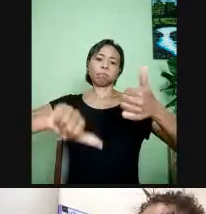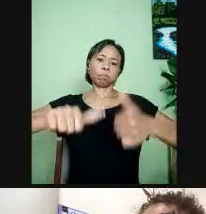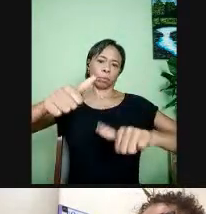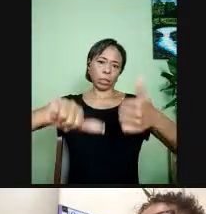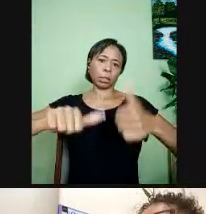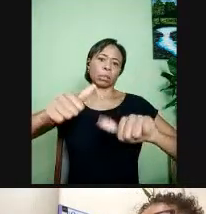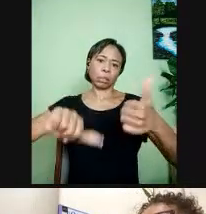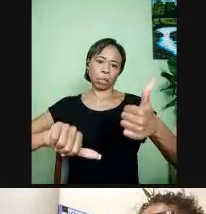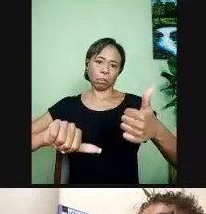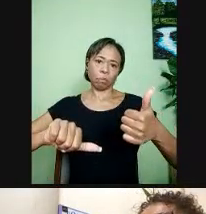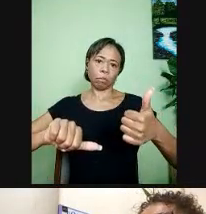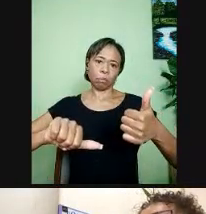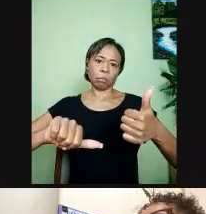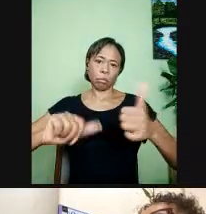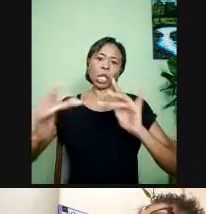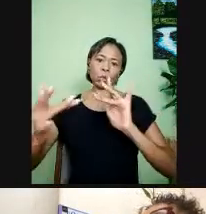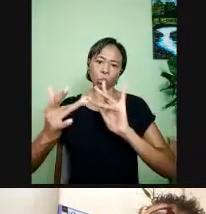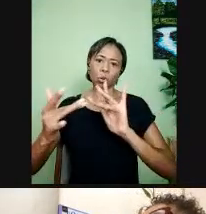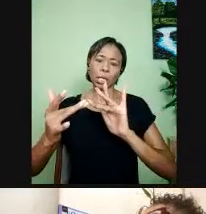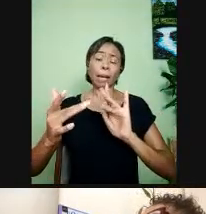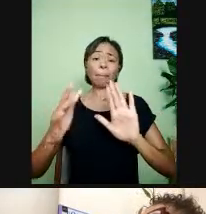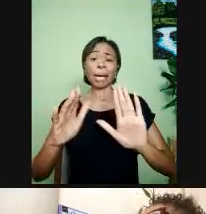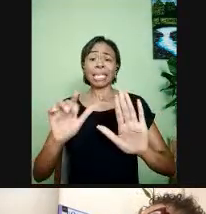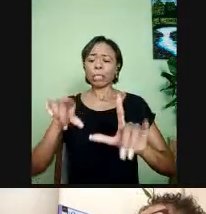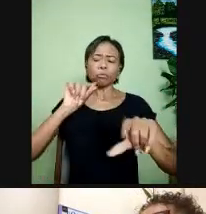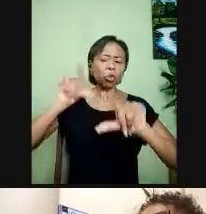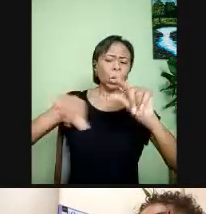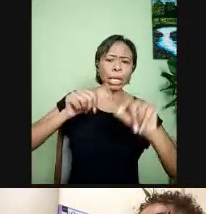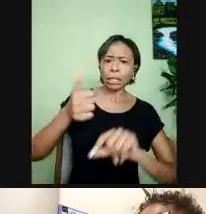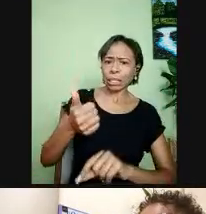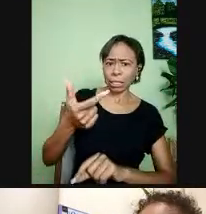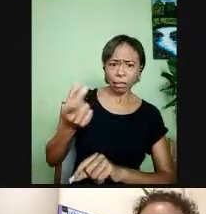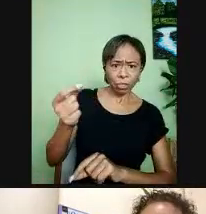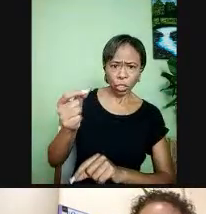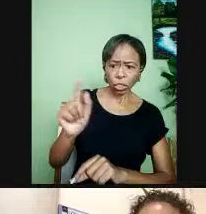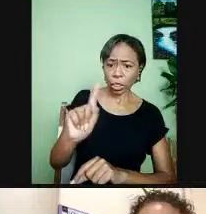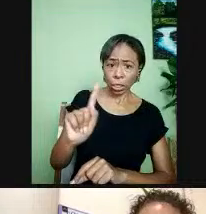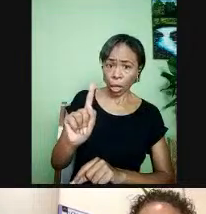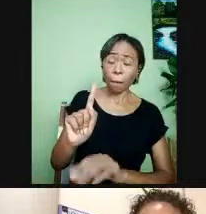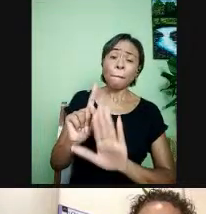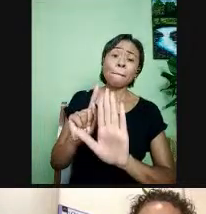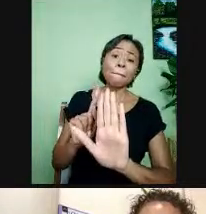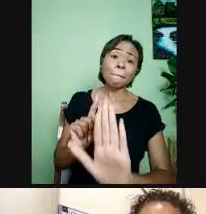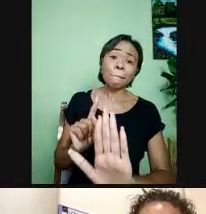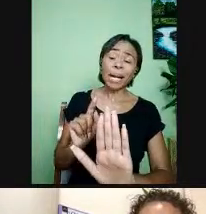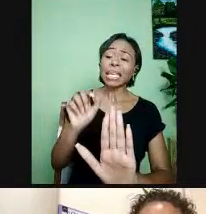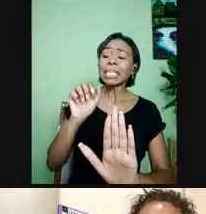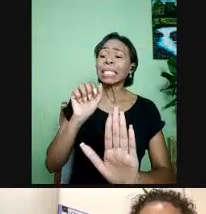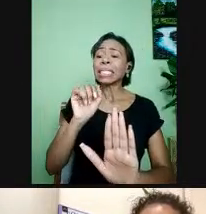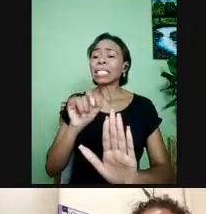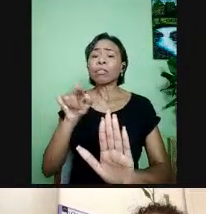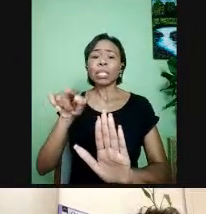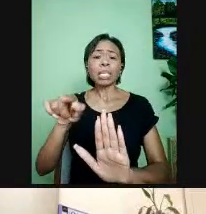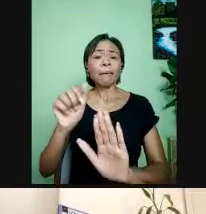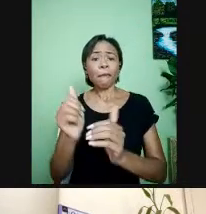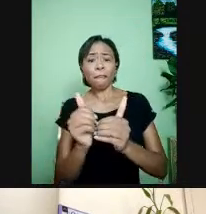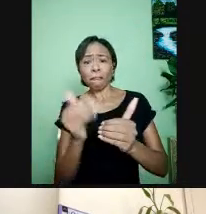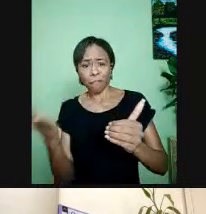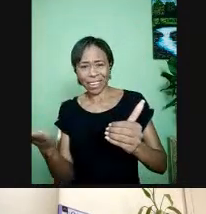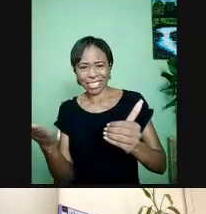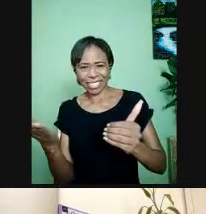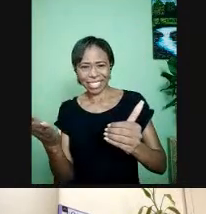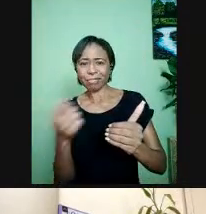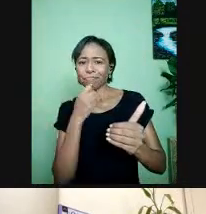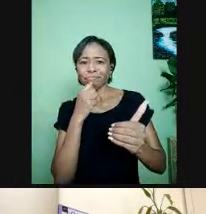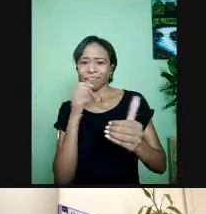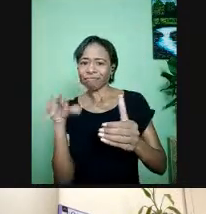que ele não chegue nos 120, vai entender que aquele projeto ali é muito importante, mas não entrou com a maior número